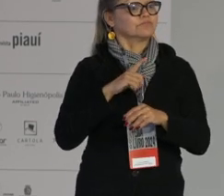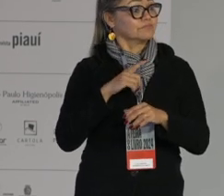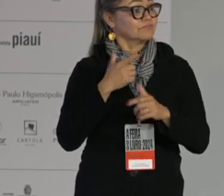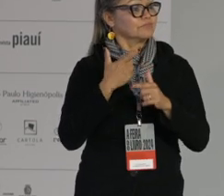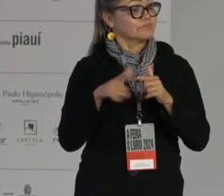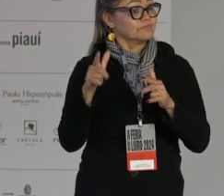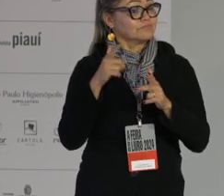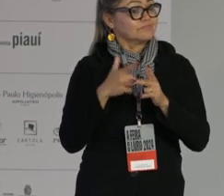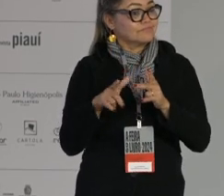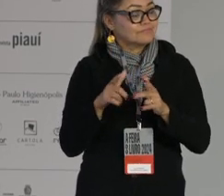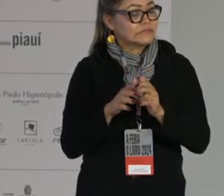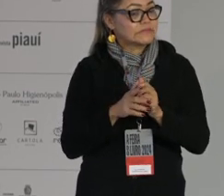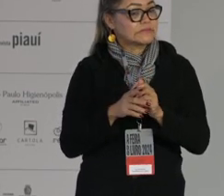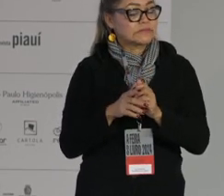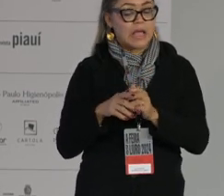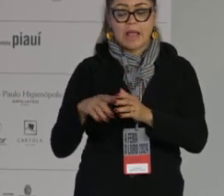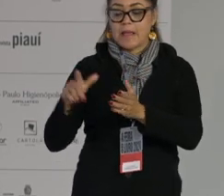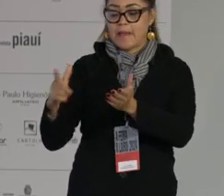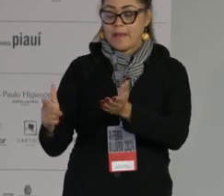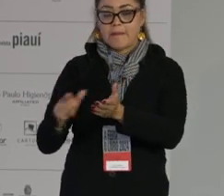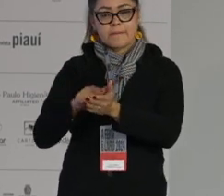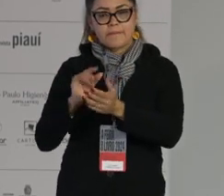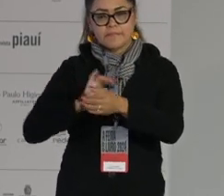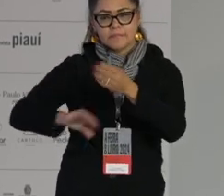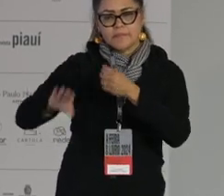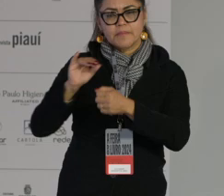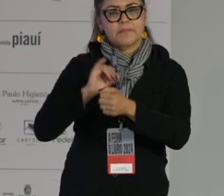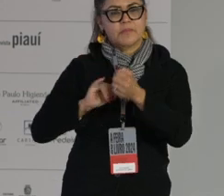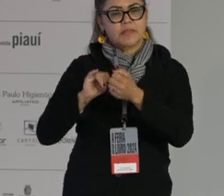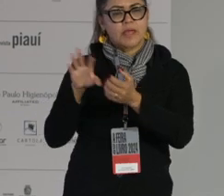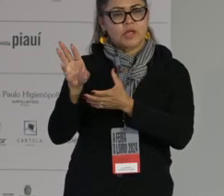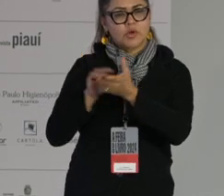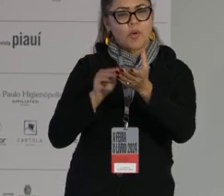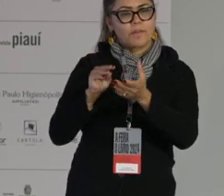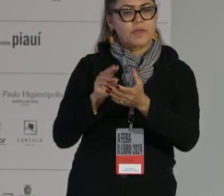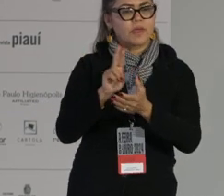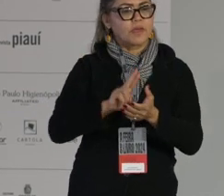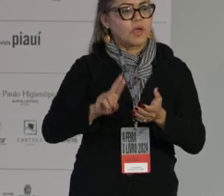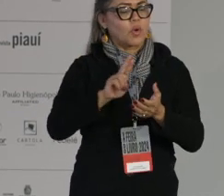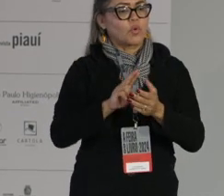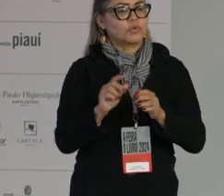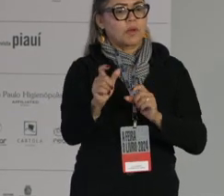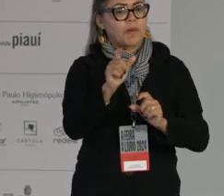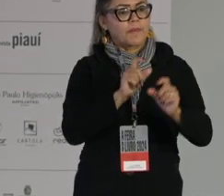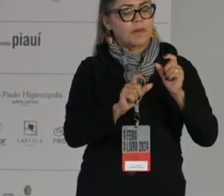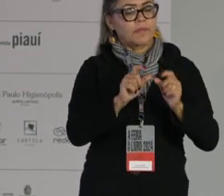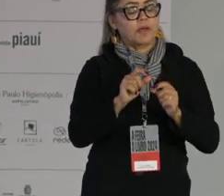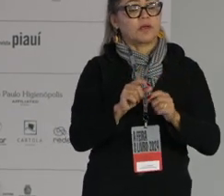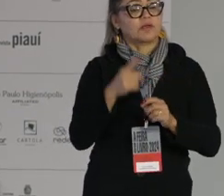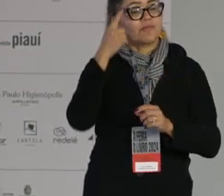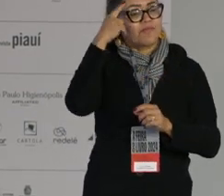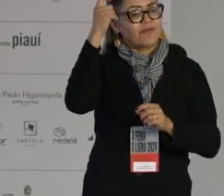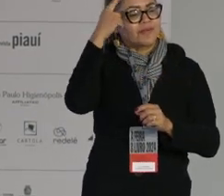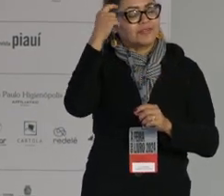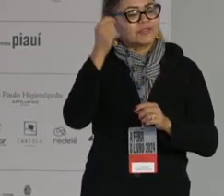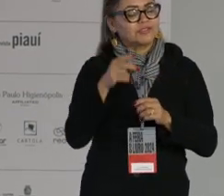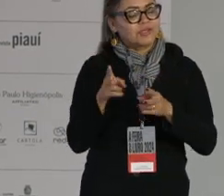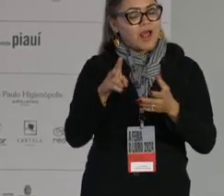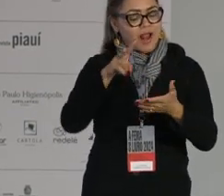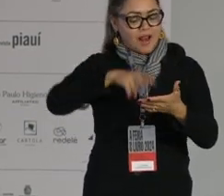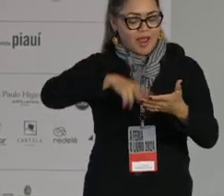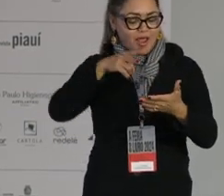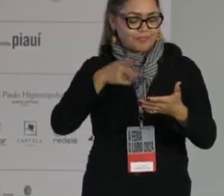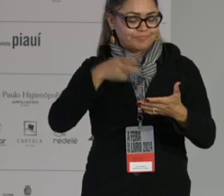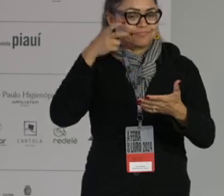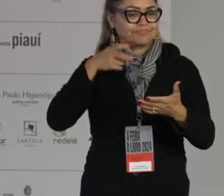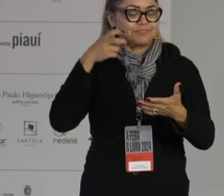que o aluno pega uma coisa, faz da internet, copia, usa essas ferramentas para fazer. Realmente, você lê, você percebe.